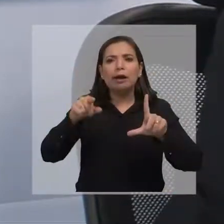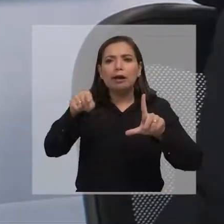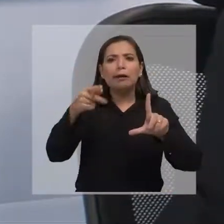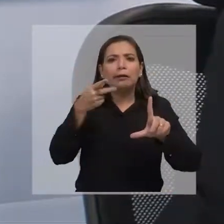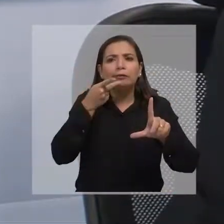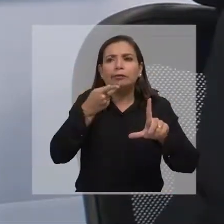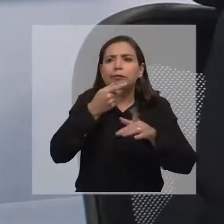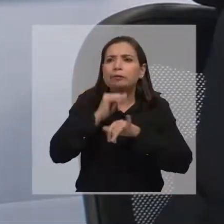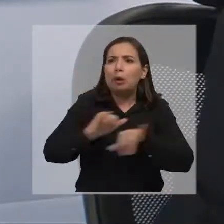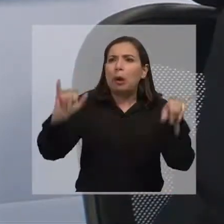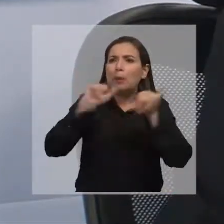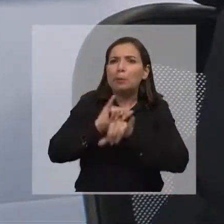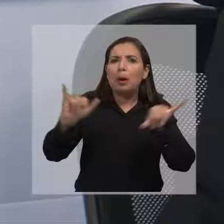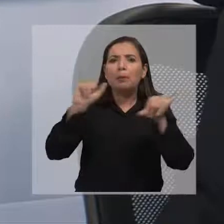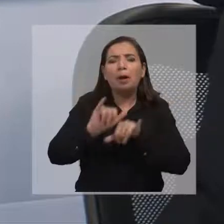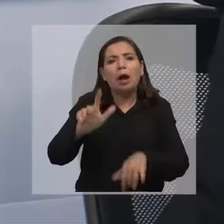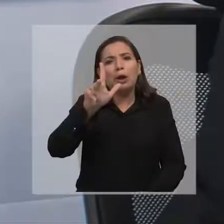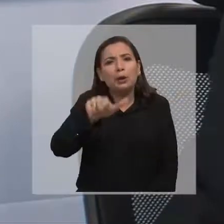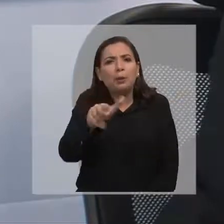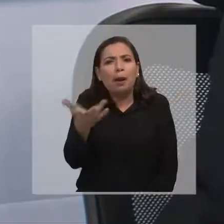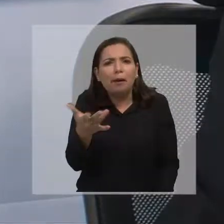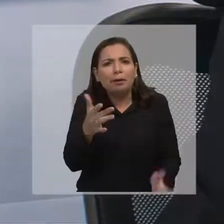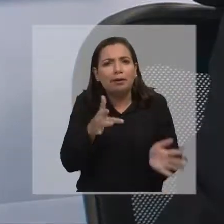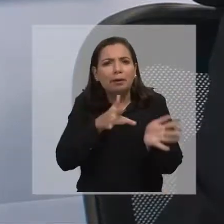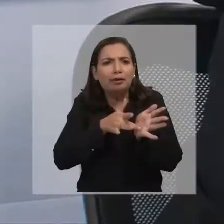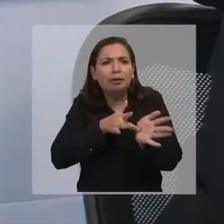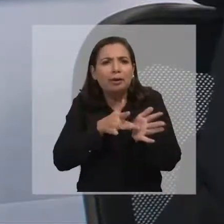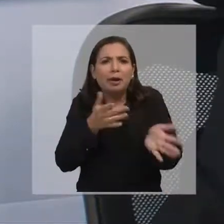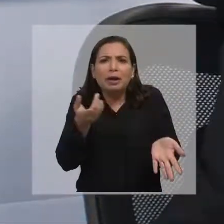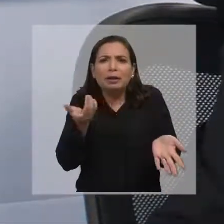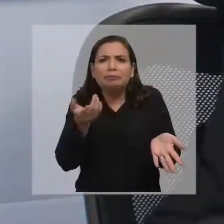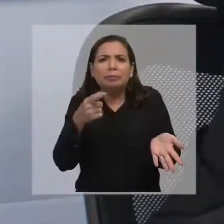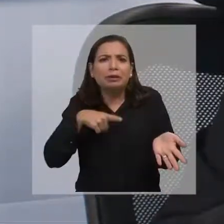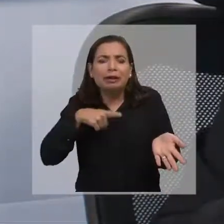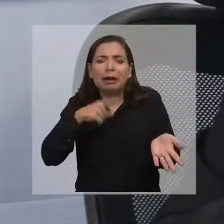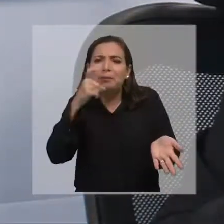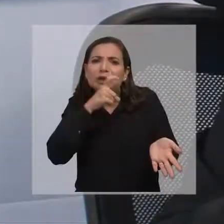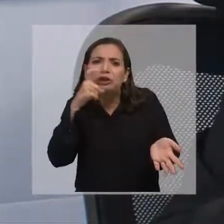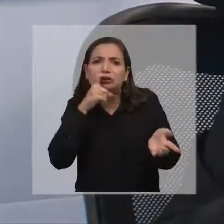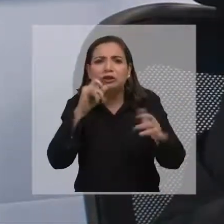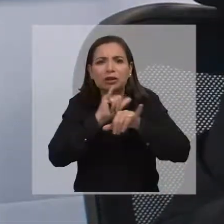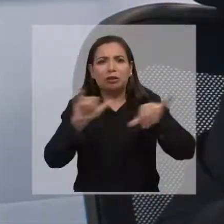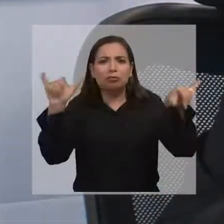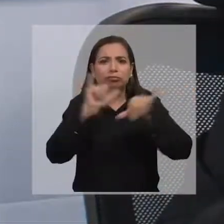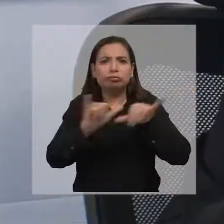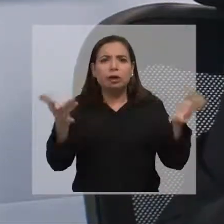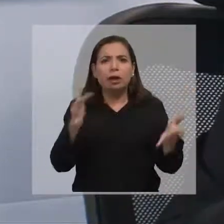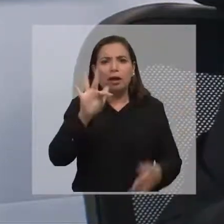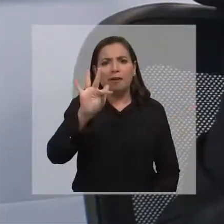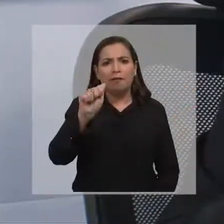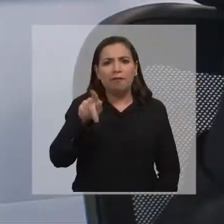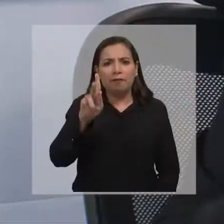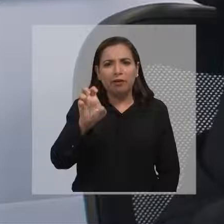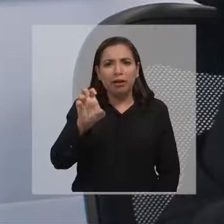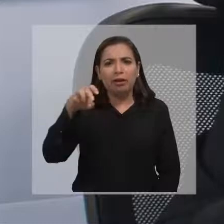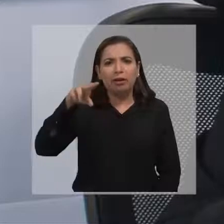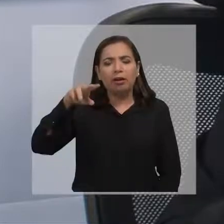fake news, né? Hein, Paulo? É interessante isso, porque se debatia